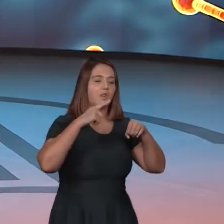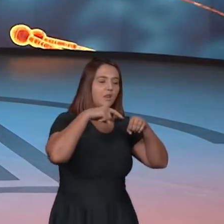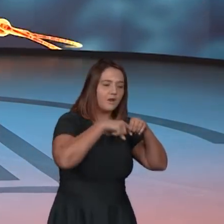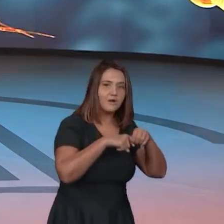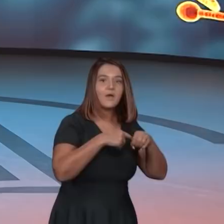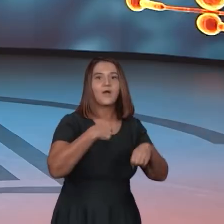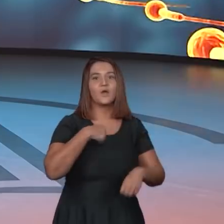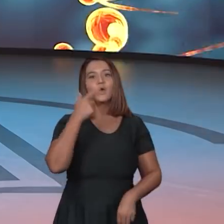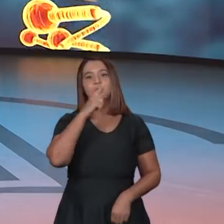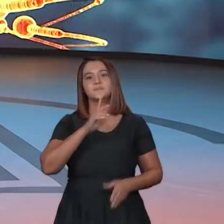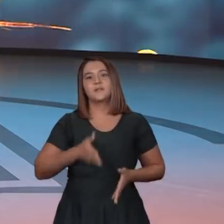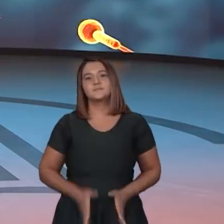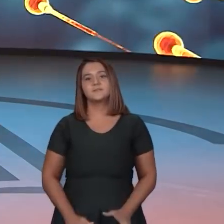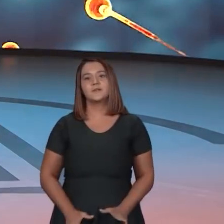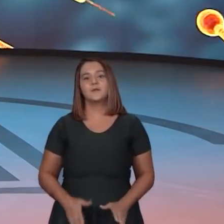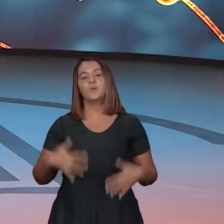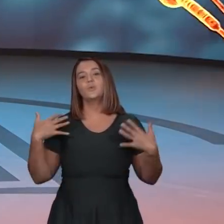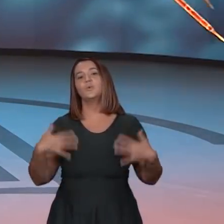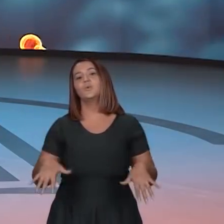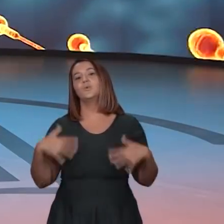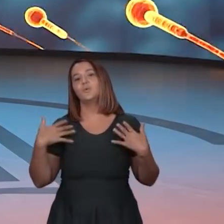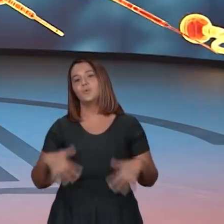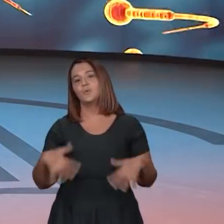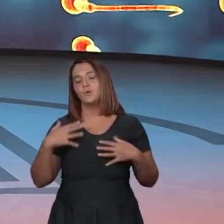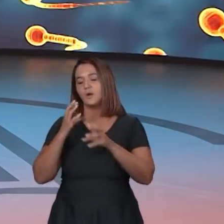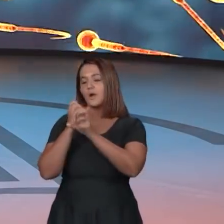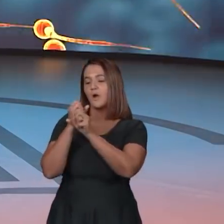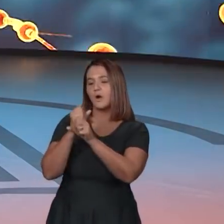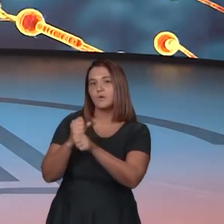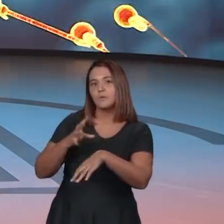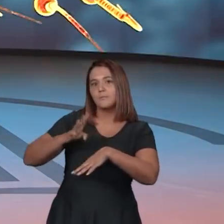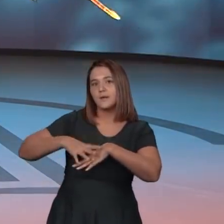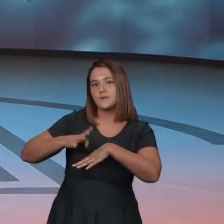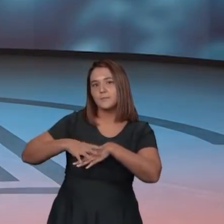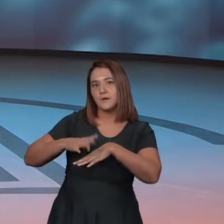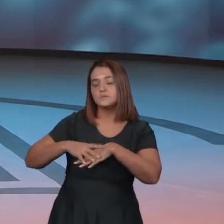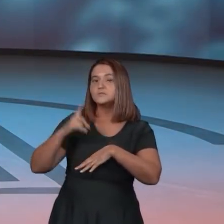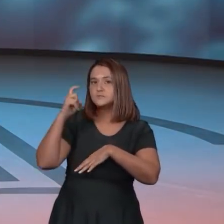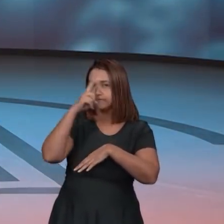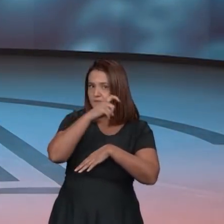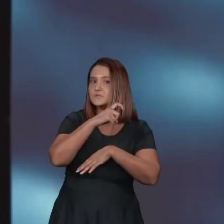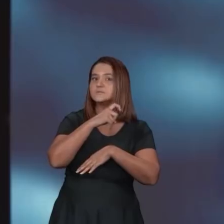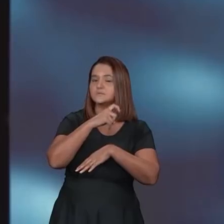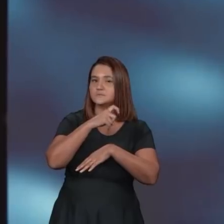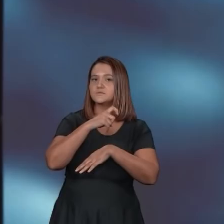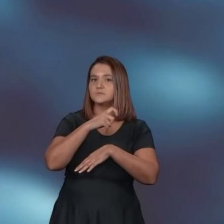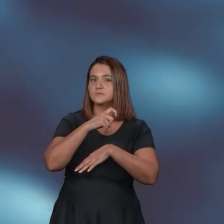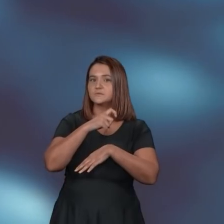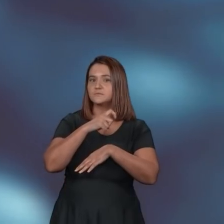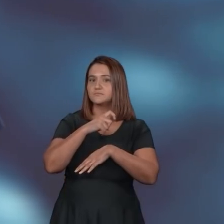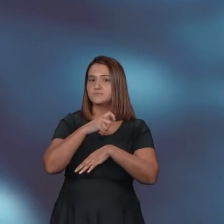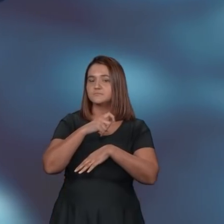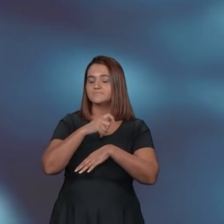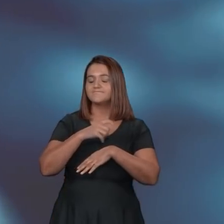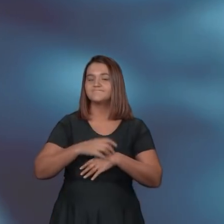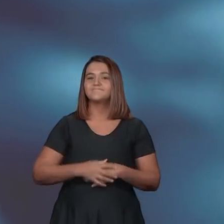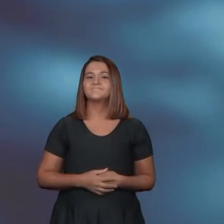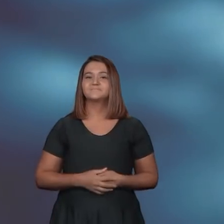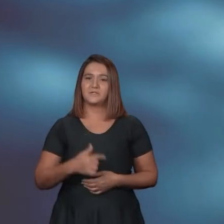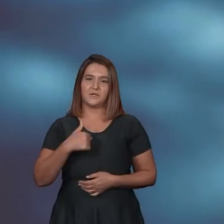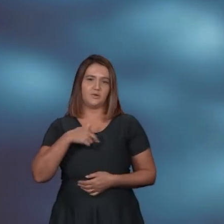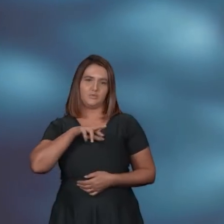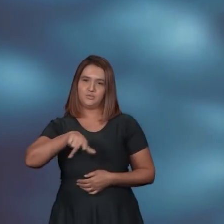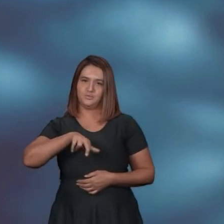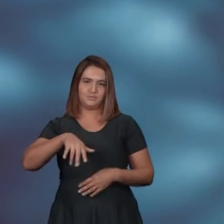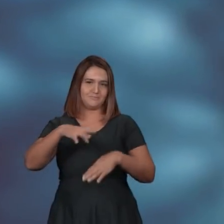aqui? Lembre-se, a chance matemática do seu pai encontrar com sua mãe também tem que entrar aqui na probabilidade. Eu não sou